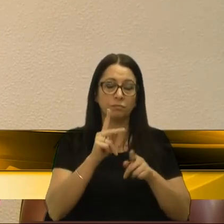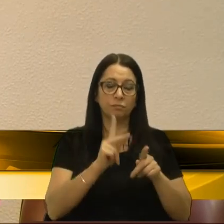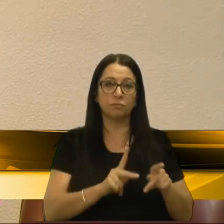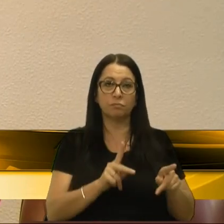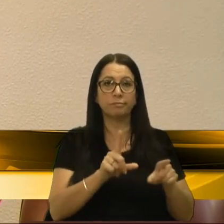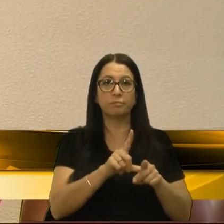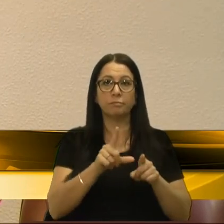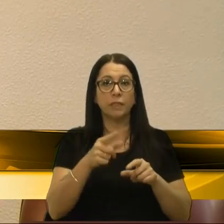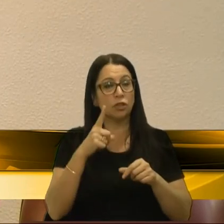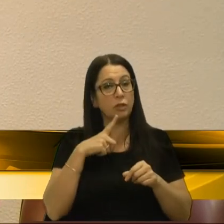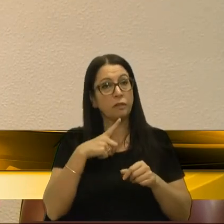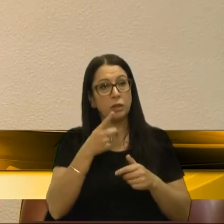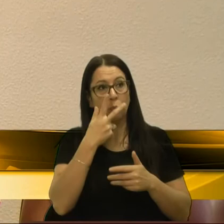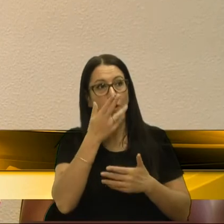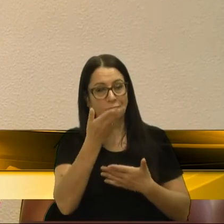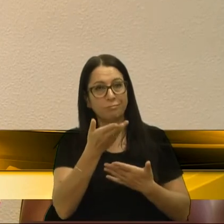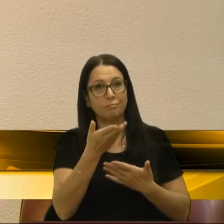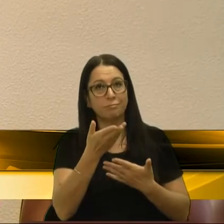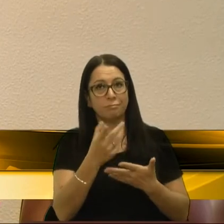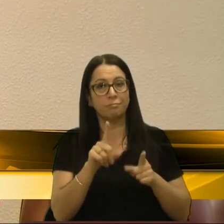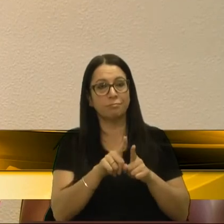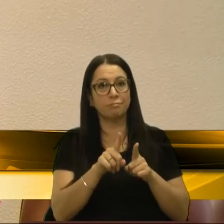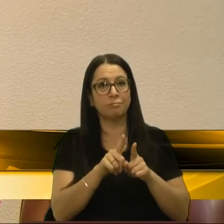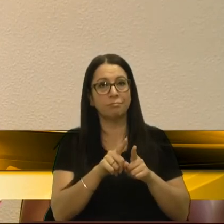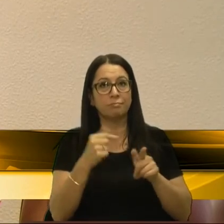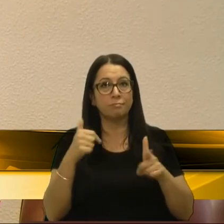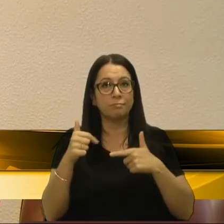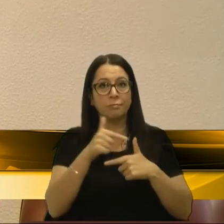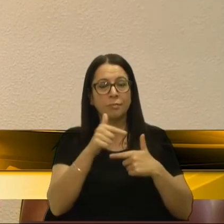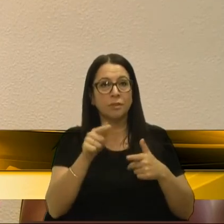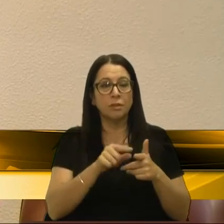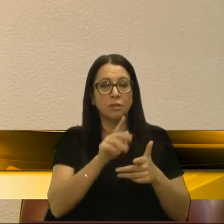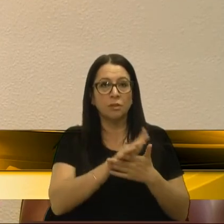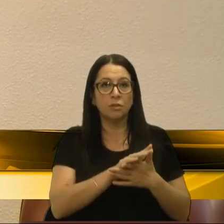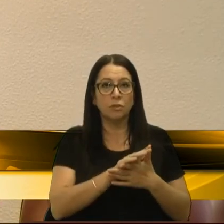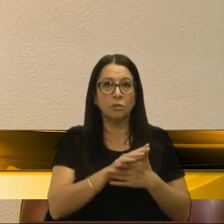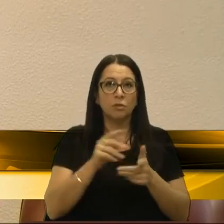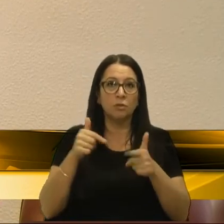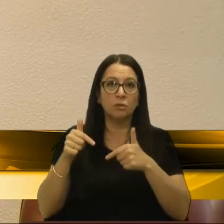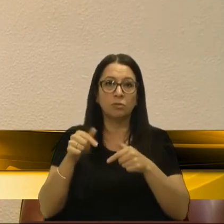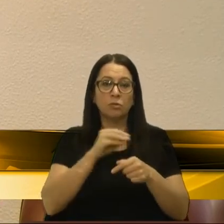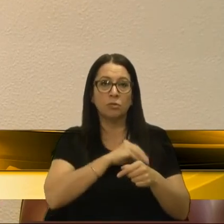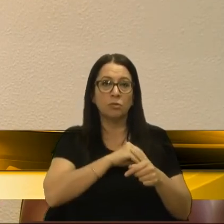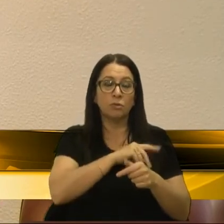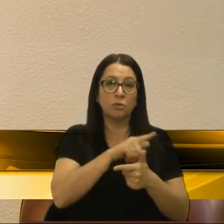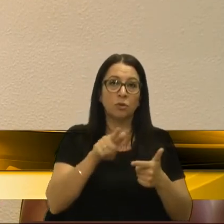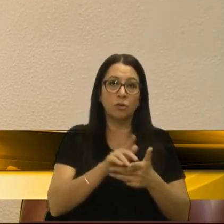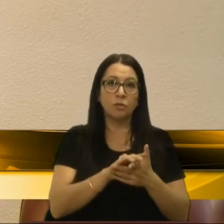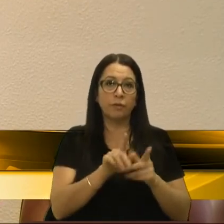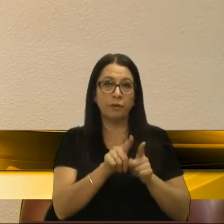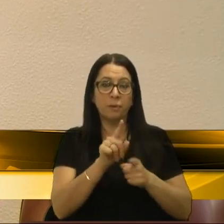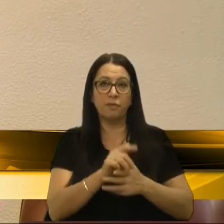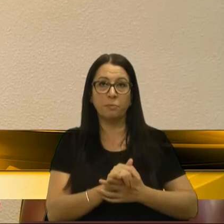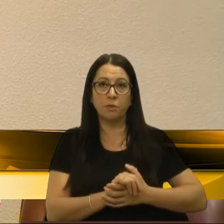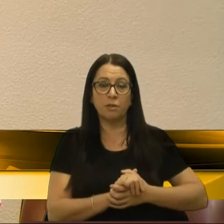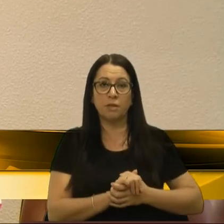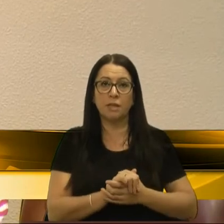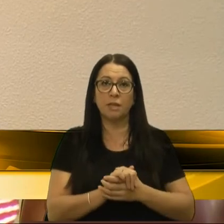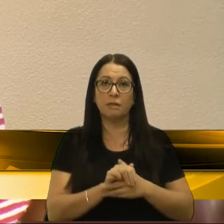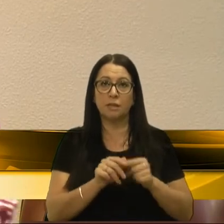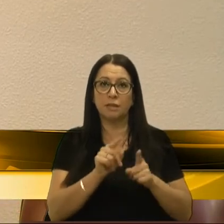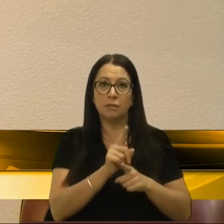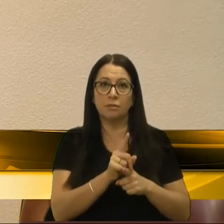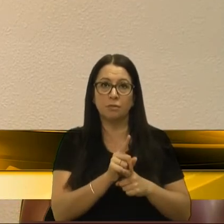que passaram por esta situação e que estão trabalhando, produzindo, gerando emprego e renda e muitas vezes não têm a contrapartida